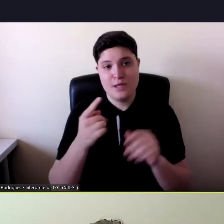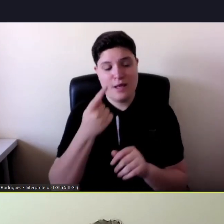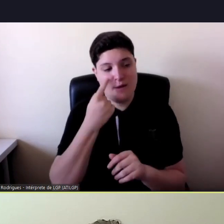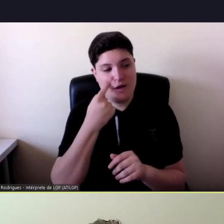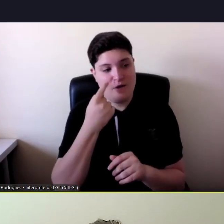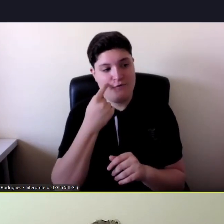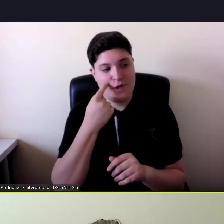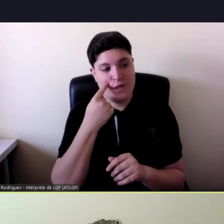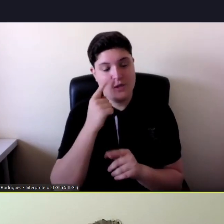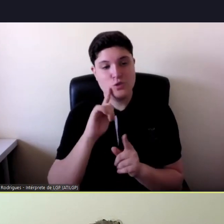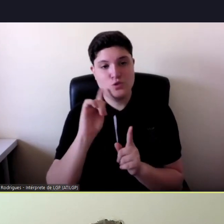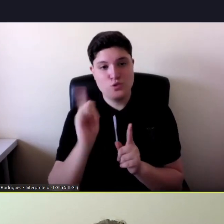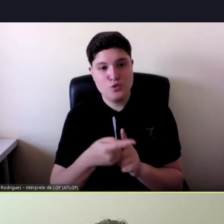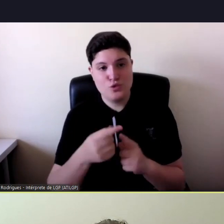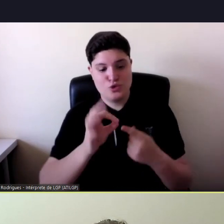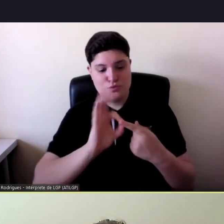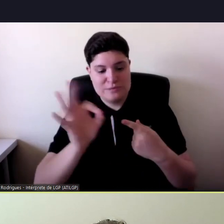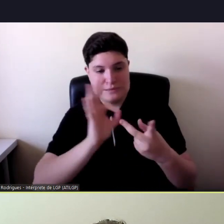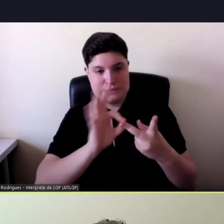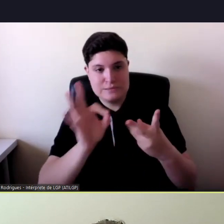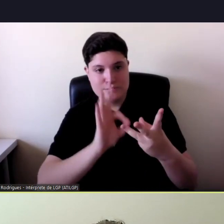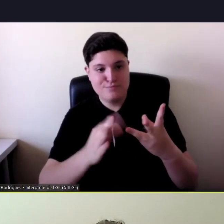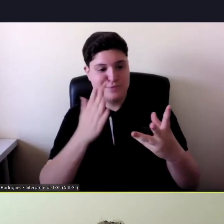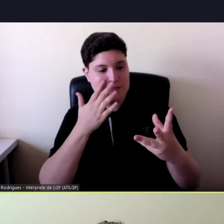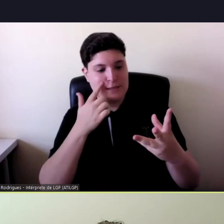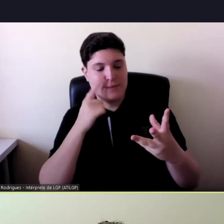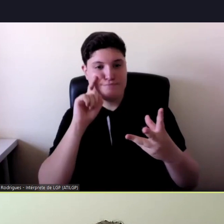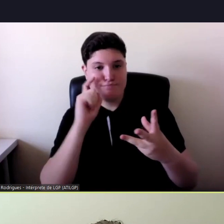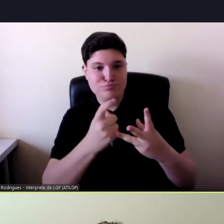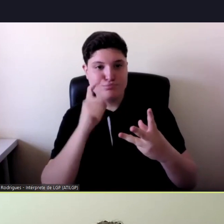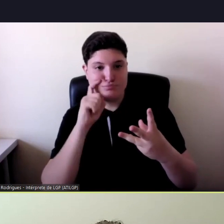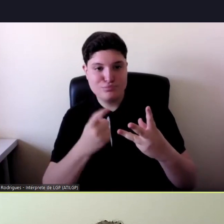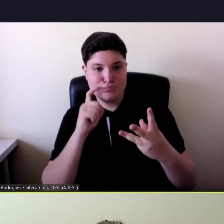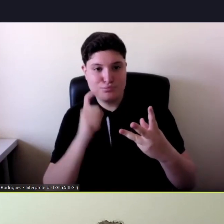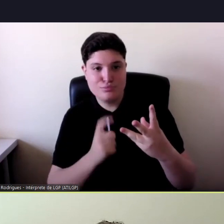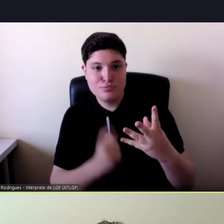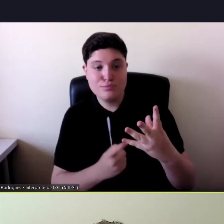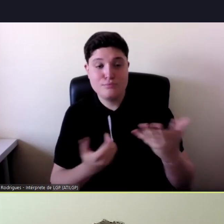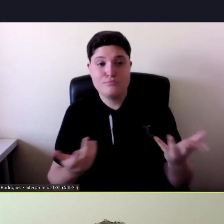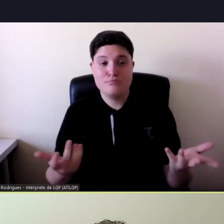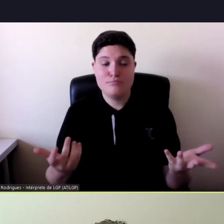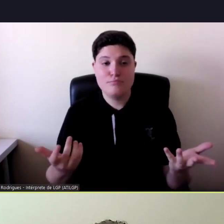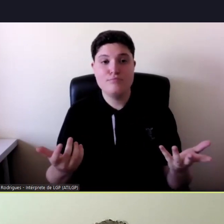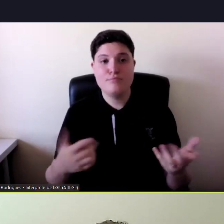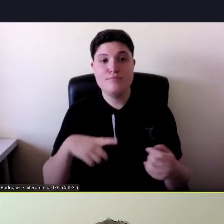gratuito, pode ser construída à medida, não é? Nós temos uma empresa com determinadas